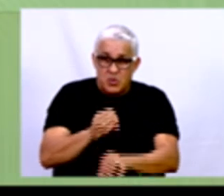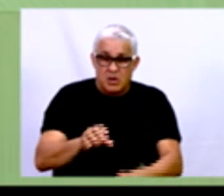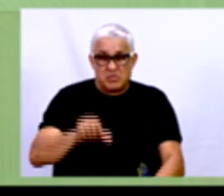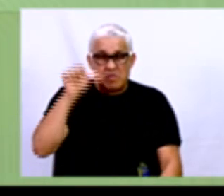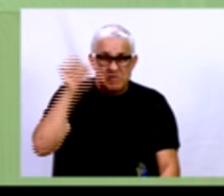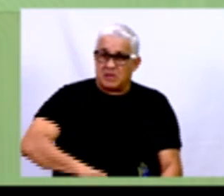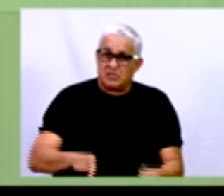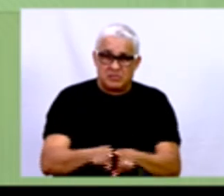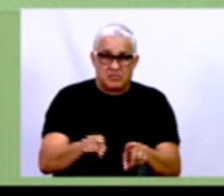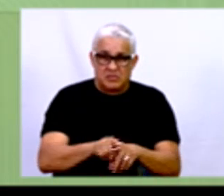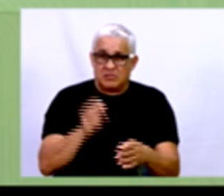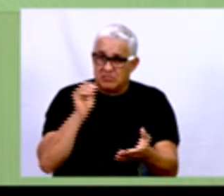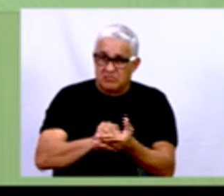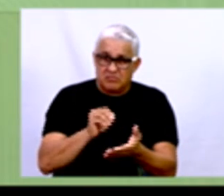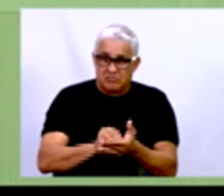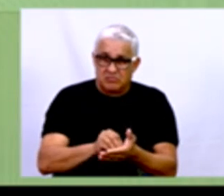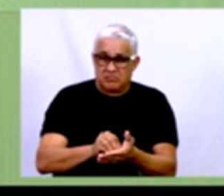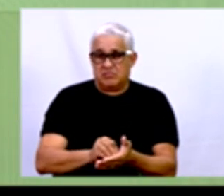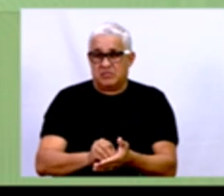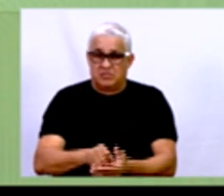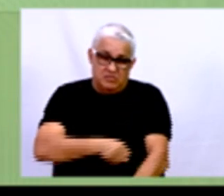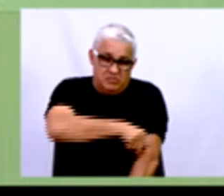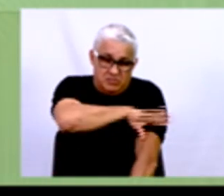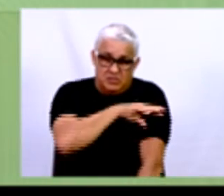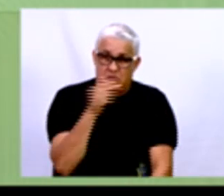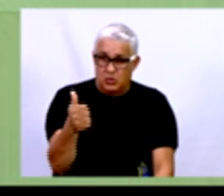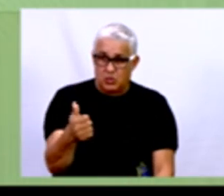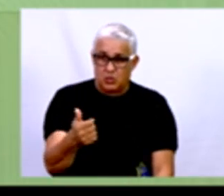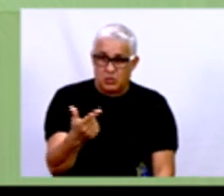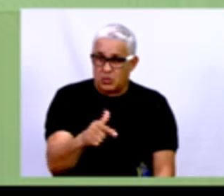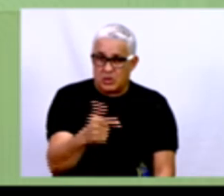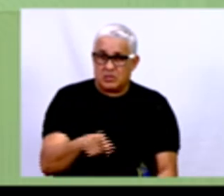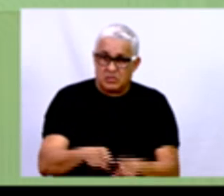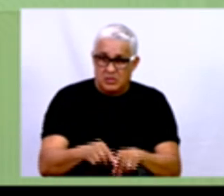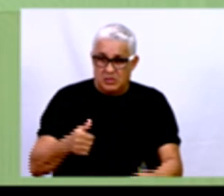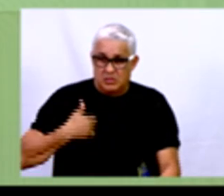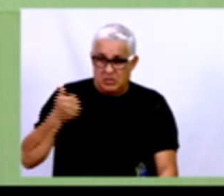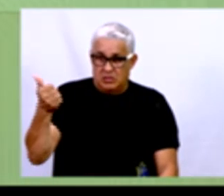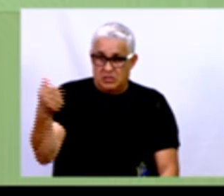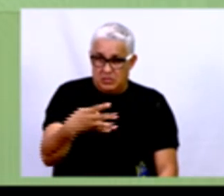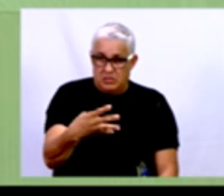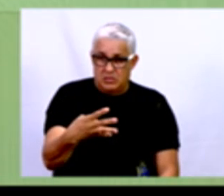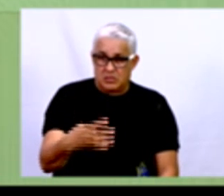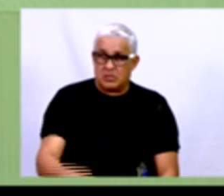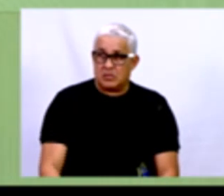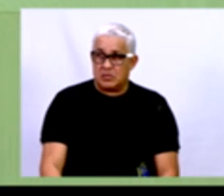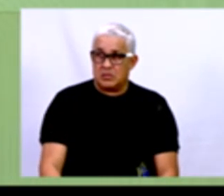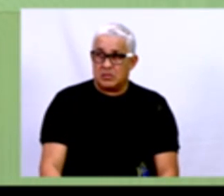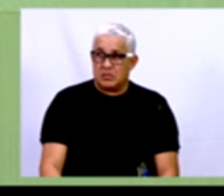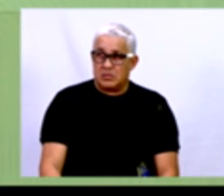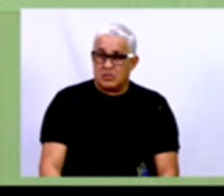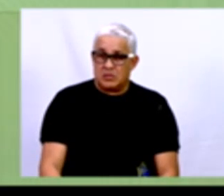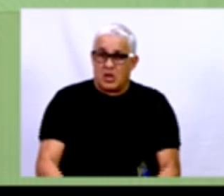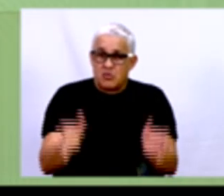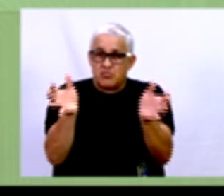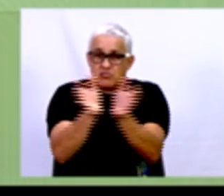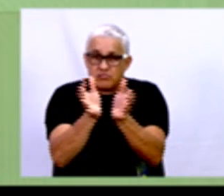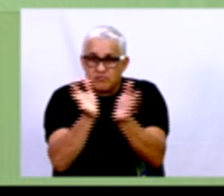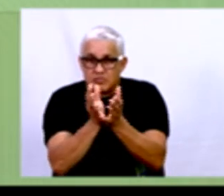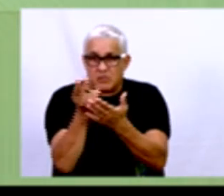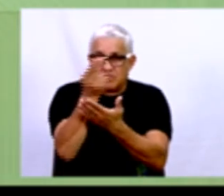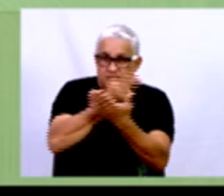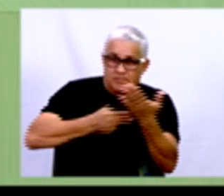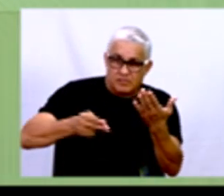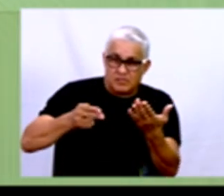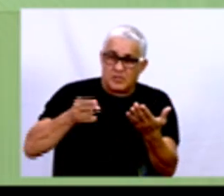completando sequer o ensino primário. Aos 14 anos de idade, uma trupe de pintores e escultores